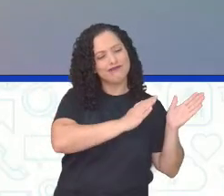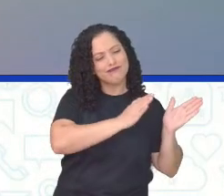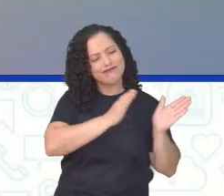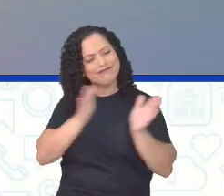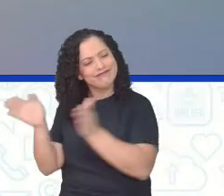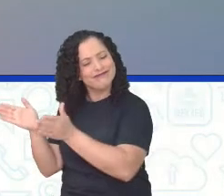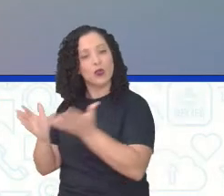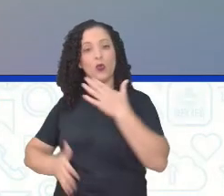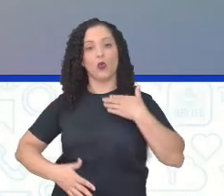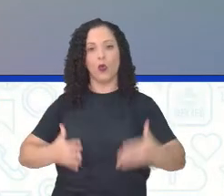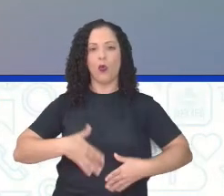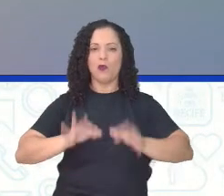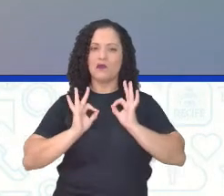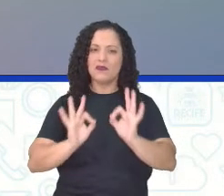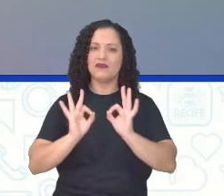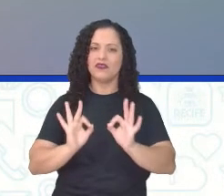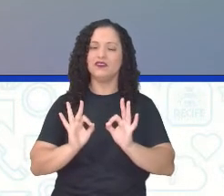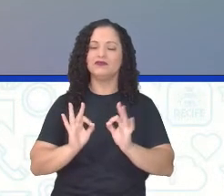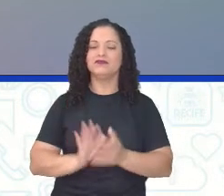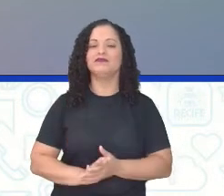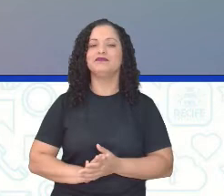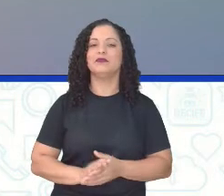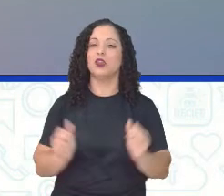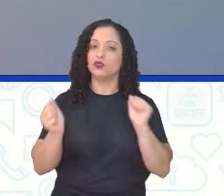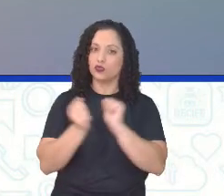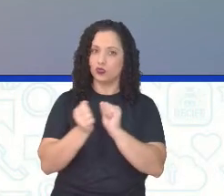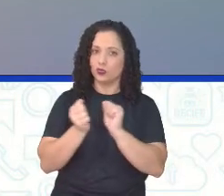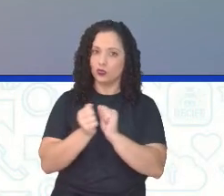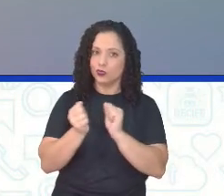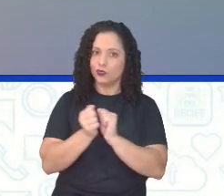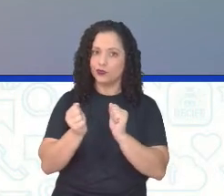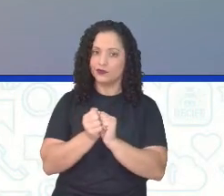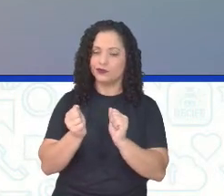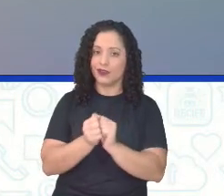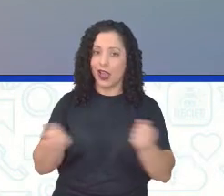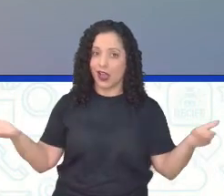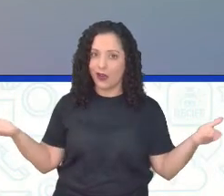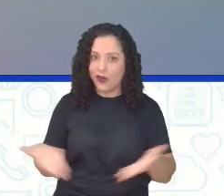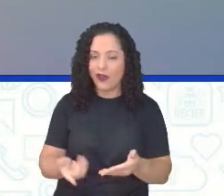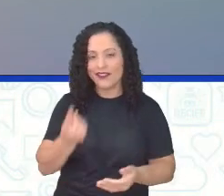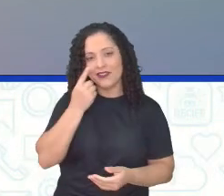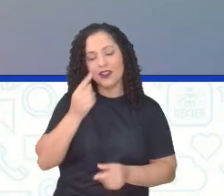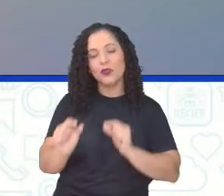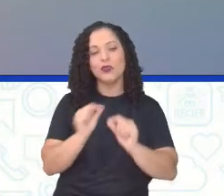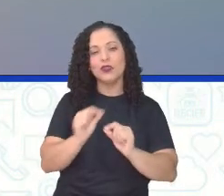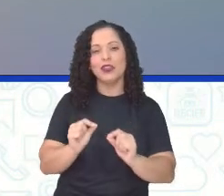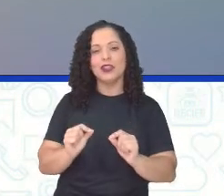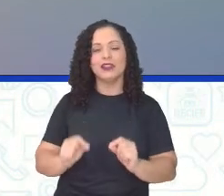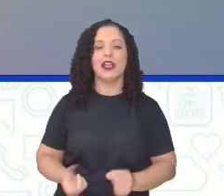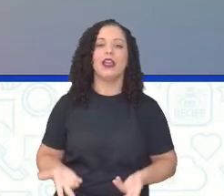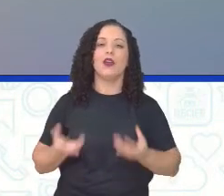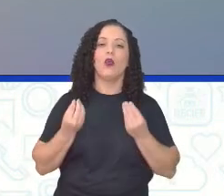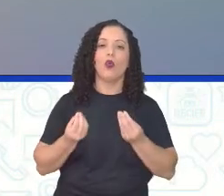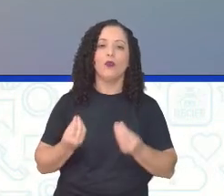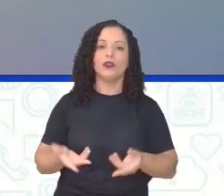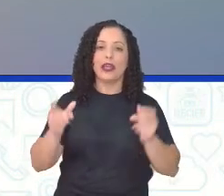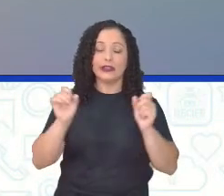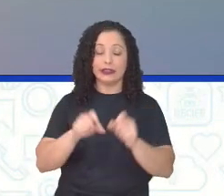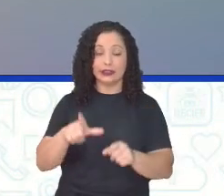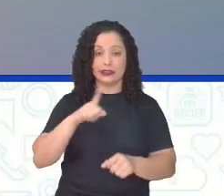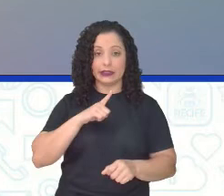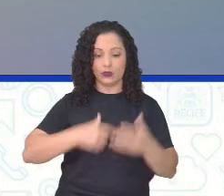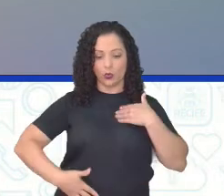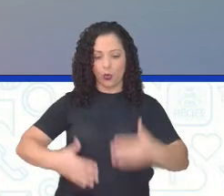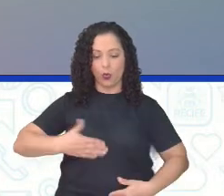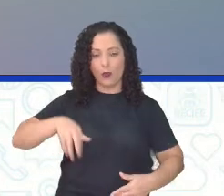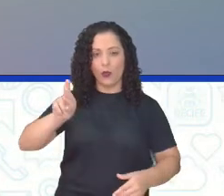aí em funcionamento, juntamente com o sistema endócrino, a gente vai ver aqui o sistema reprodutor. Inclui o sistema